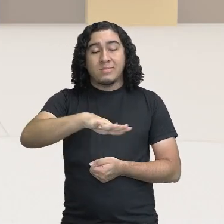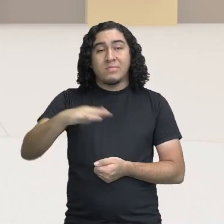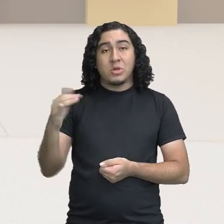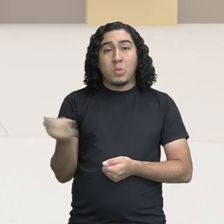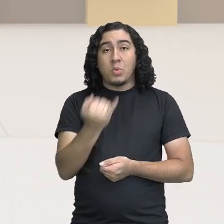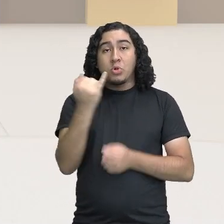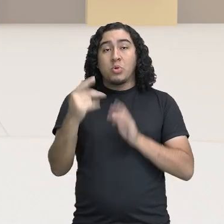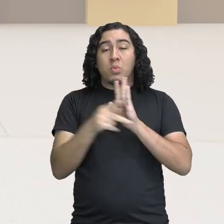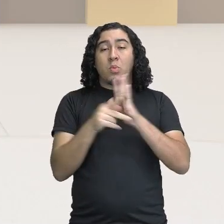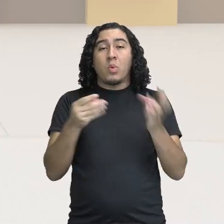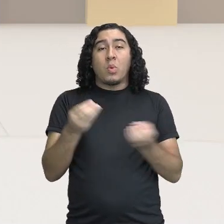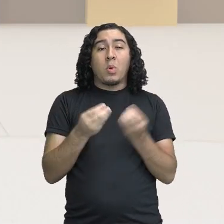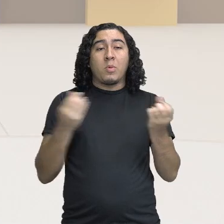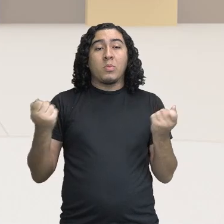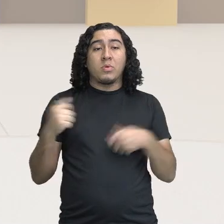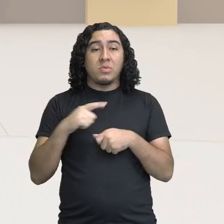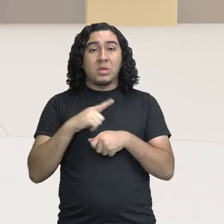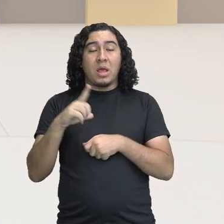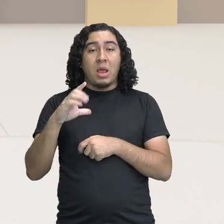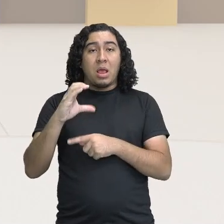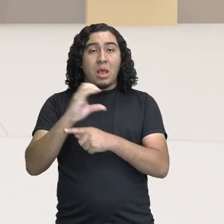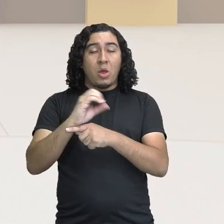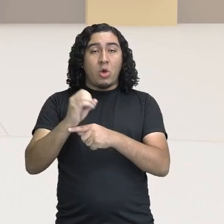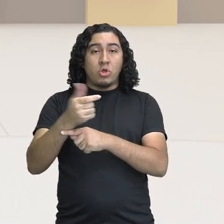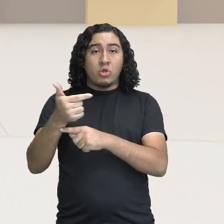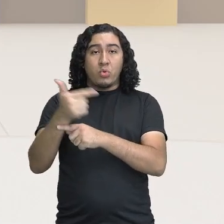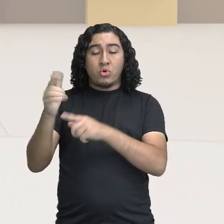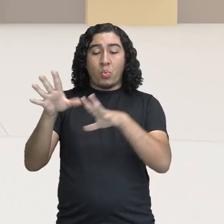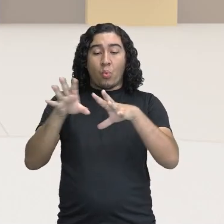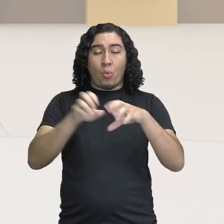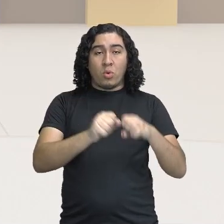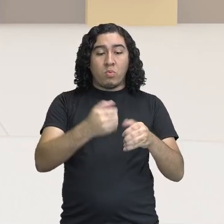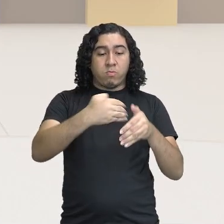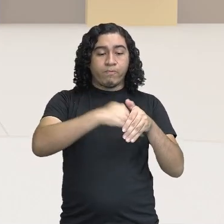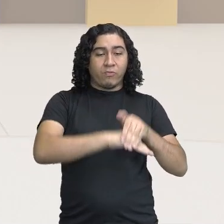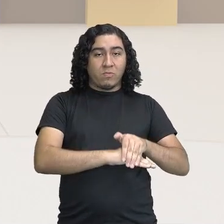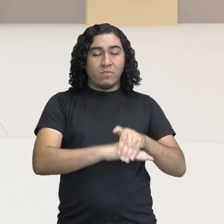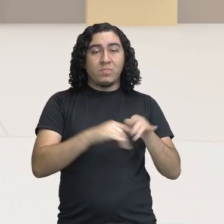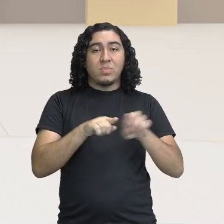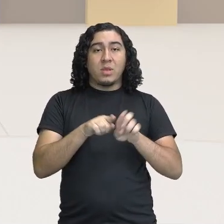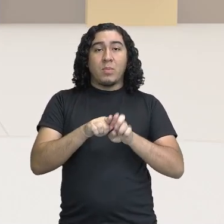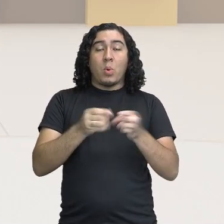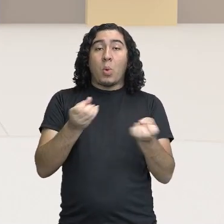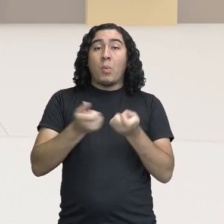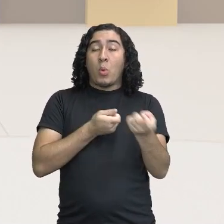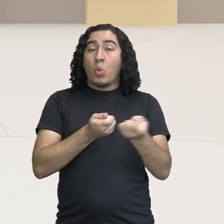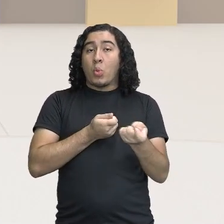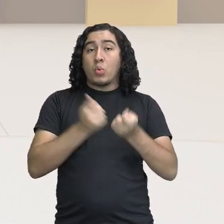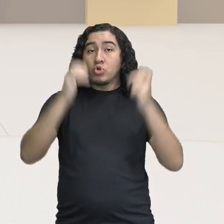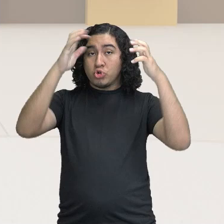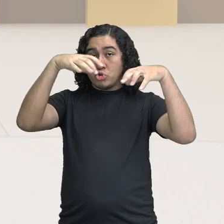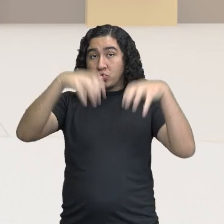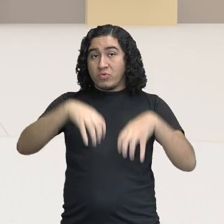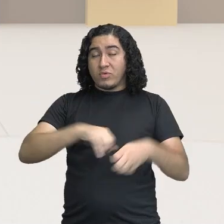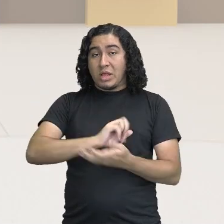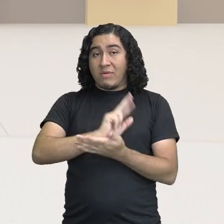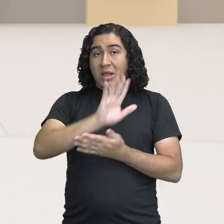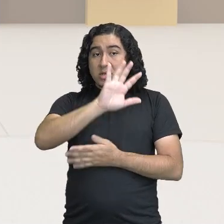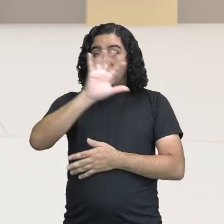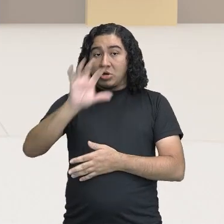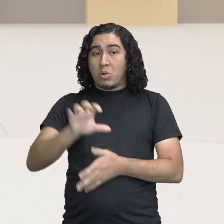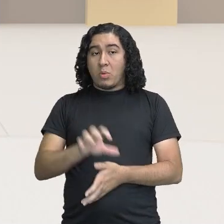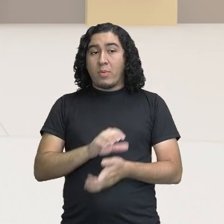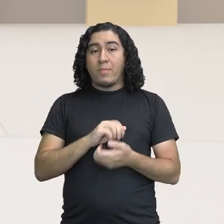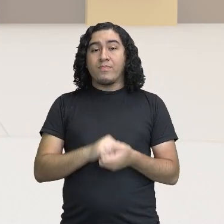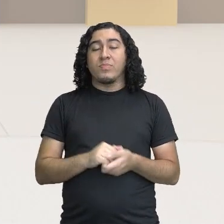na absorção e estocagem de carbono atmosférico e na manutenção do regime de chuvas de diferentes locais. Por